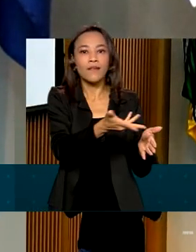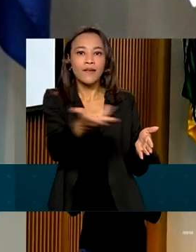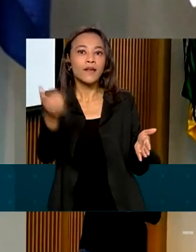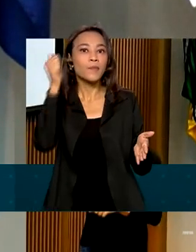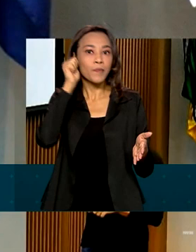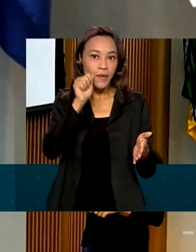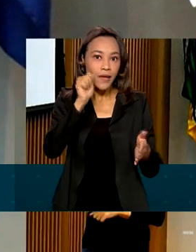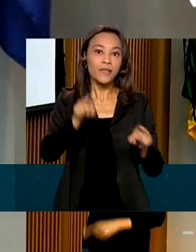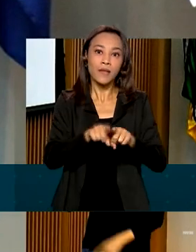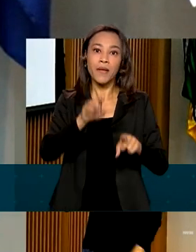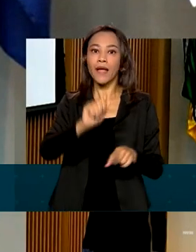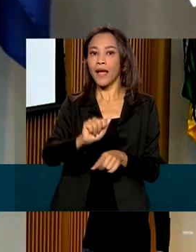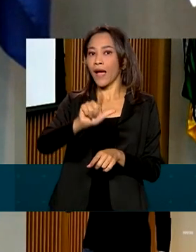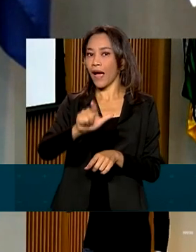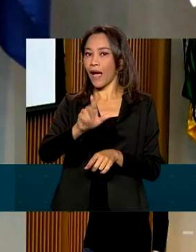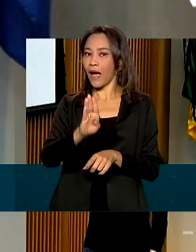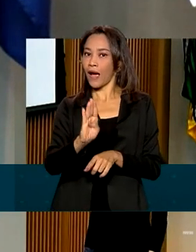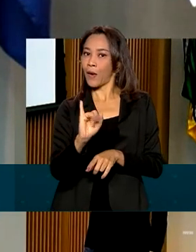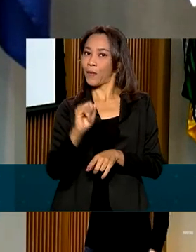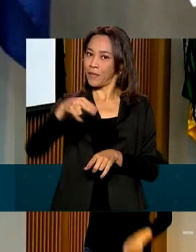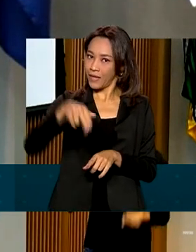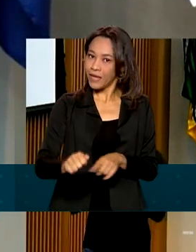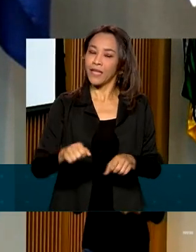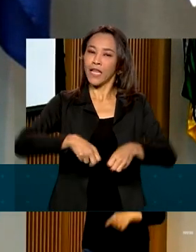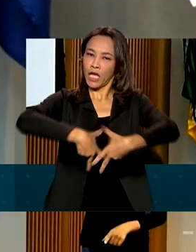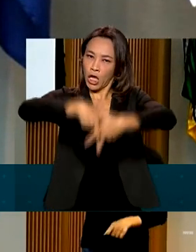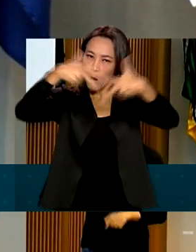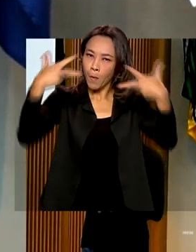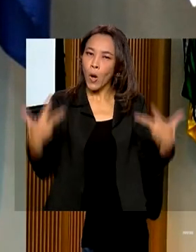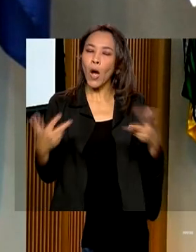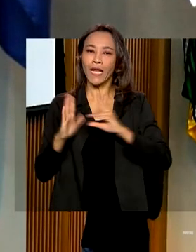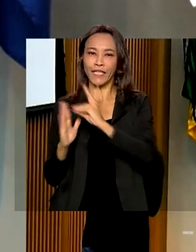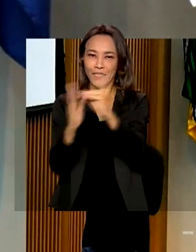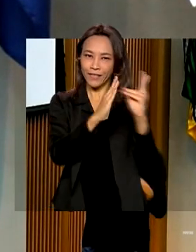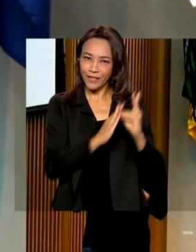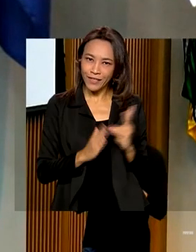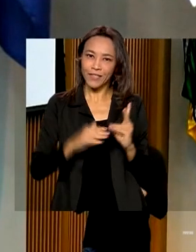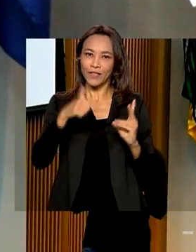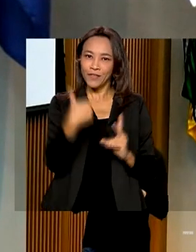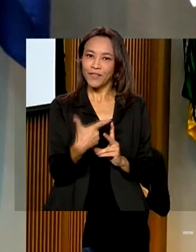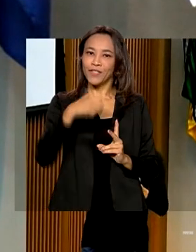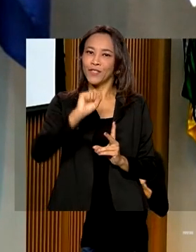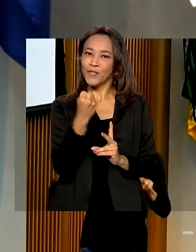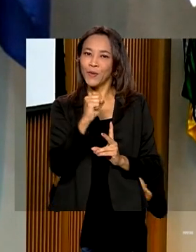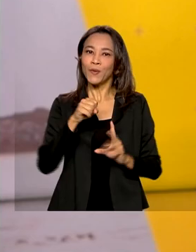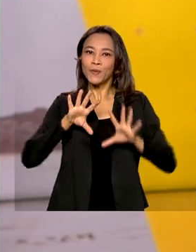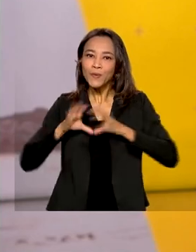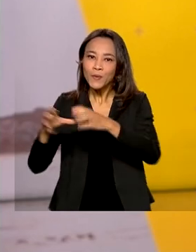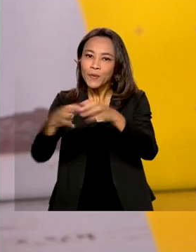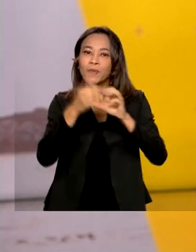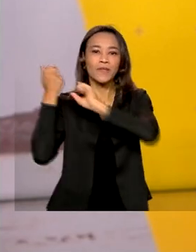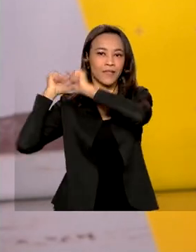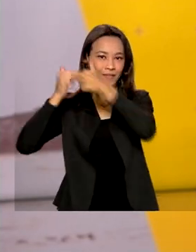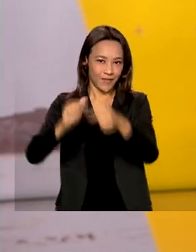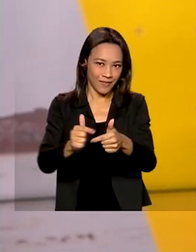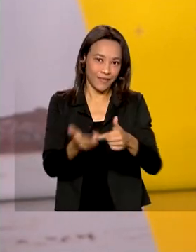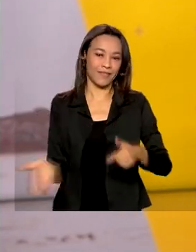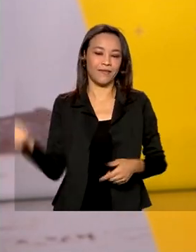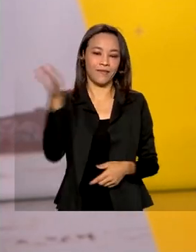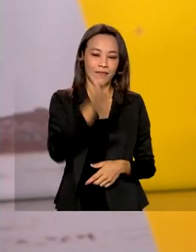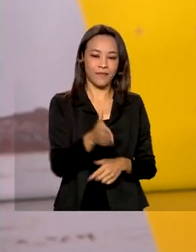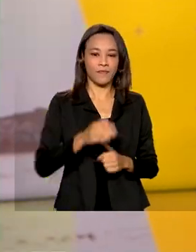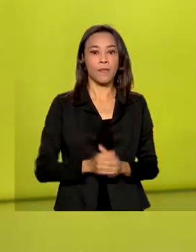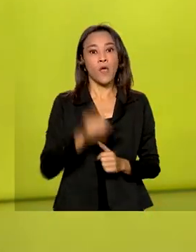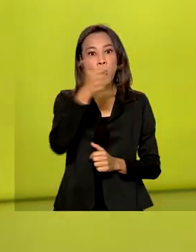albinas e as mulheres quilombolas indígenas dos 28 segmentos do pobres com mais tradicionais a